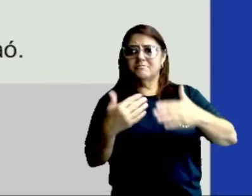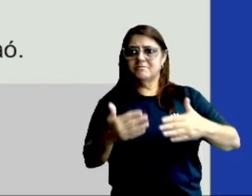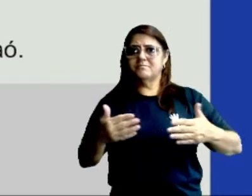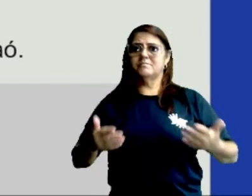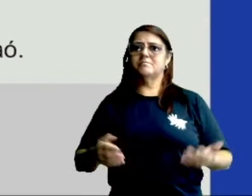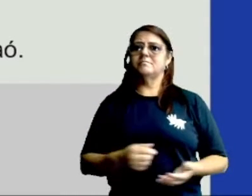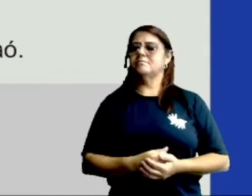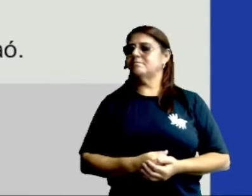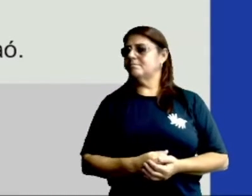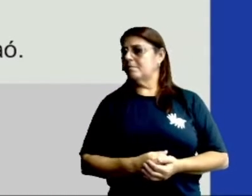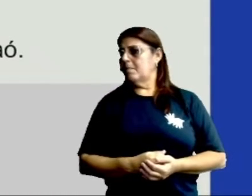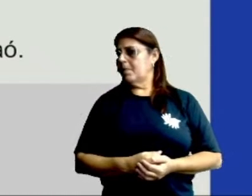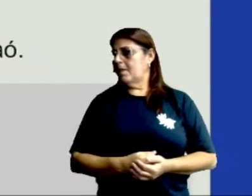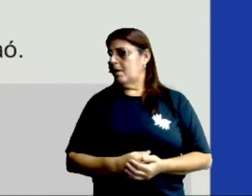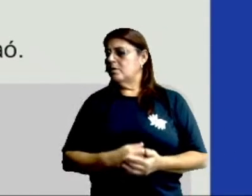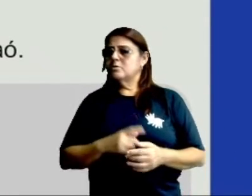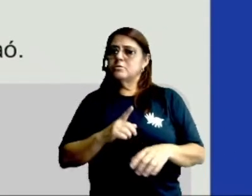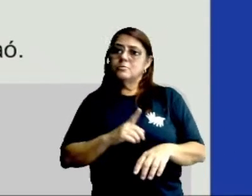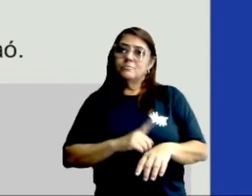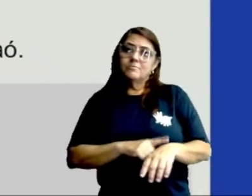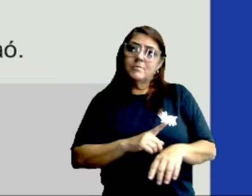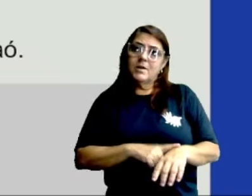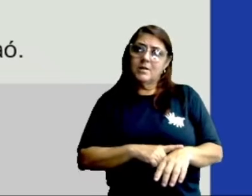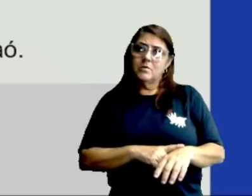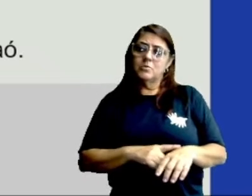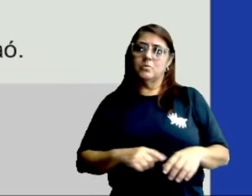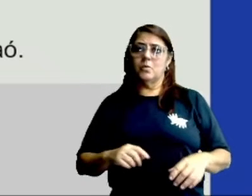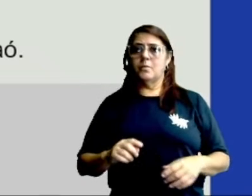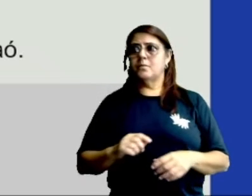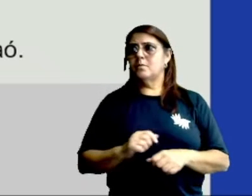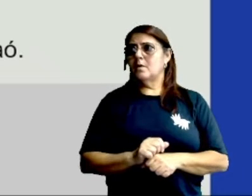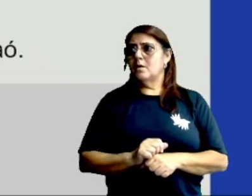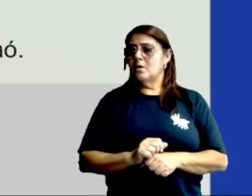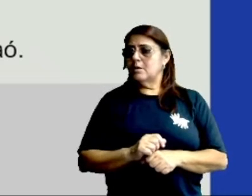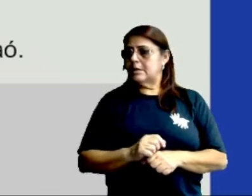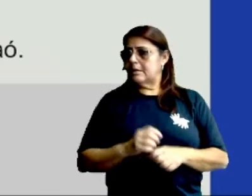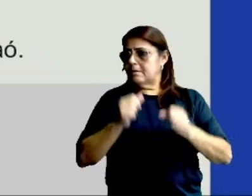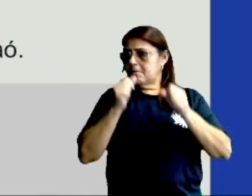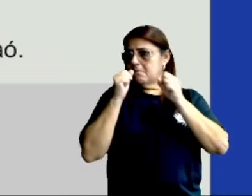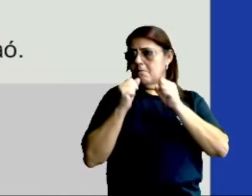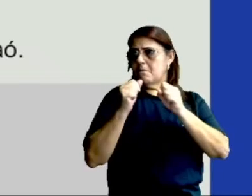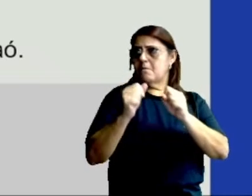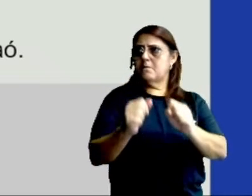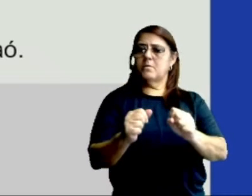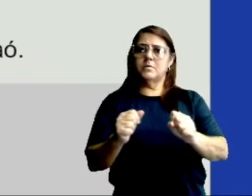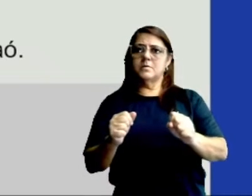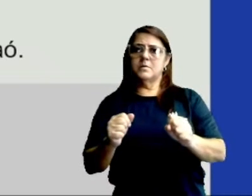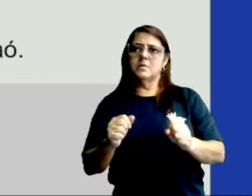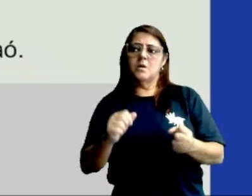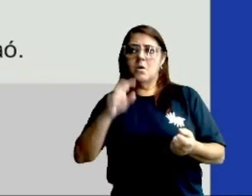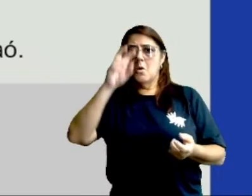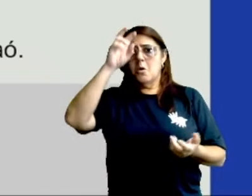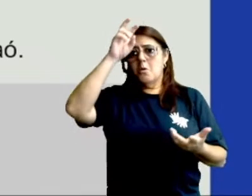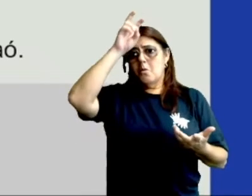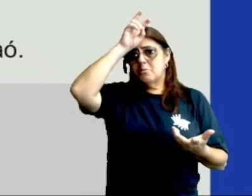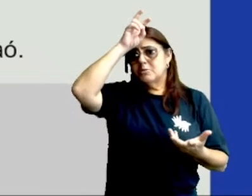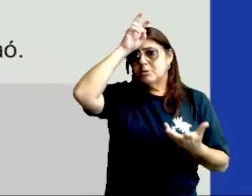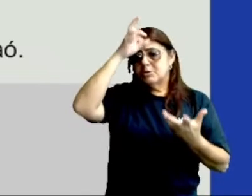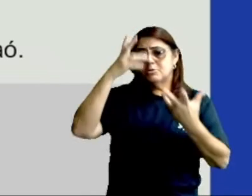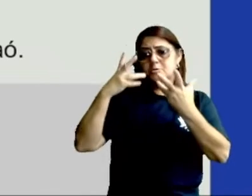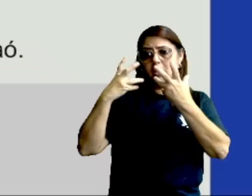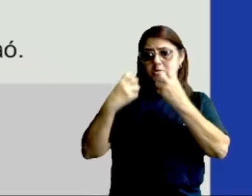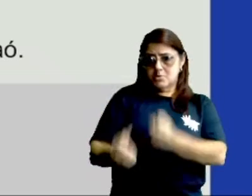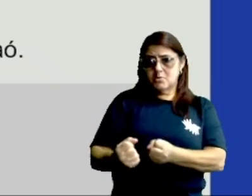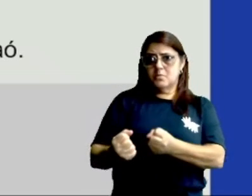tá então durante o período em que limpar egípcio esteve no poder né no momento em que o impede que se ele